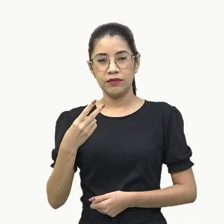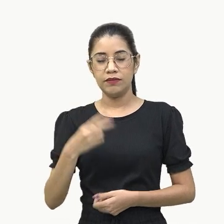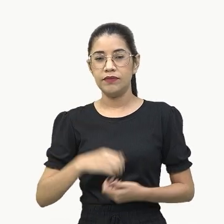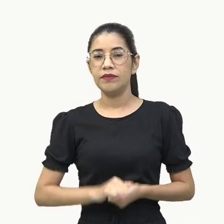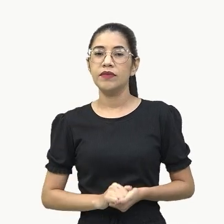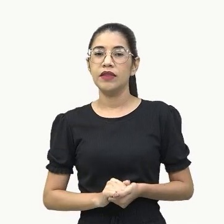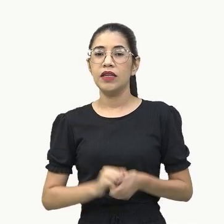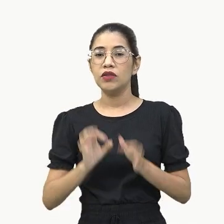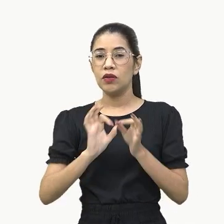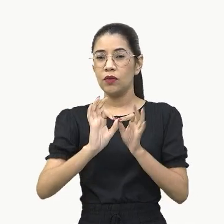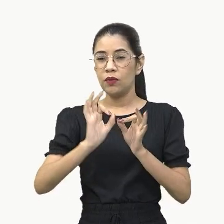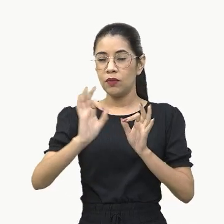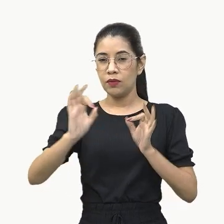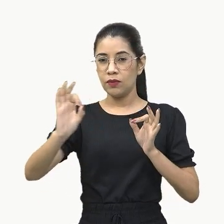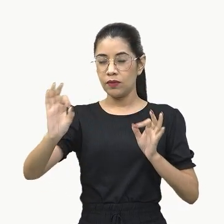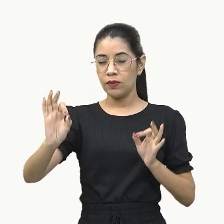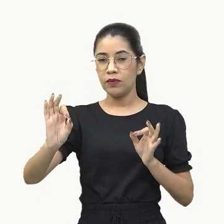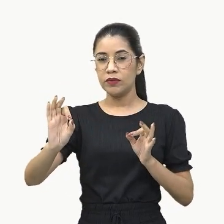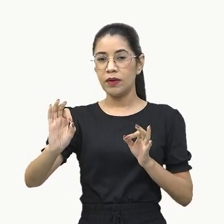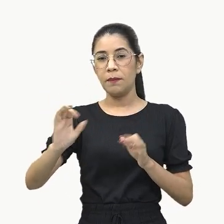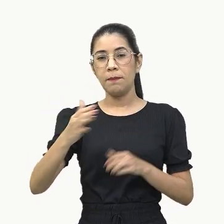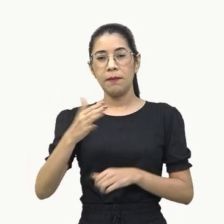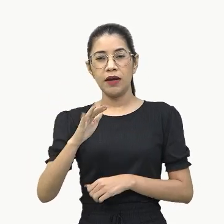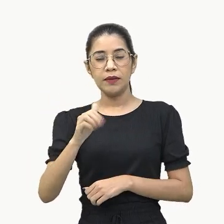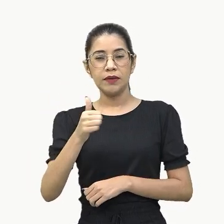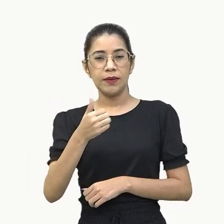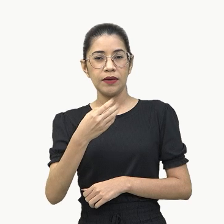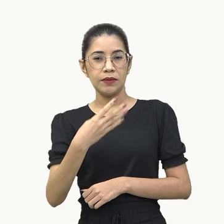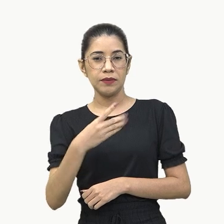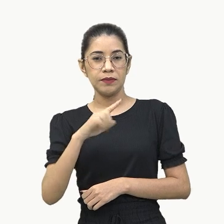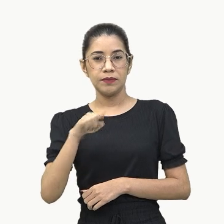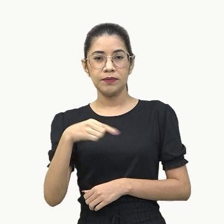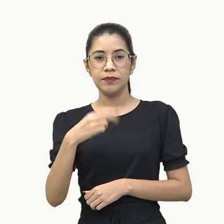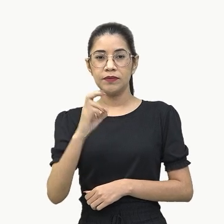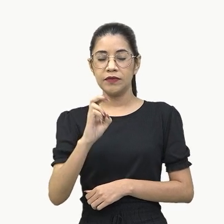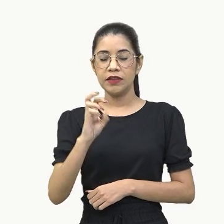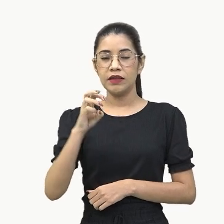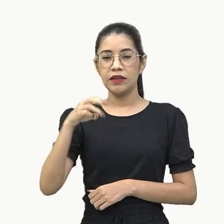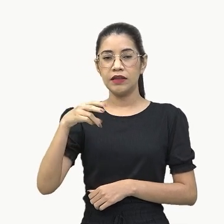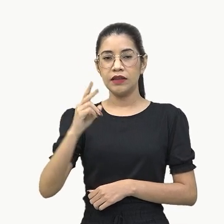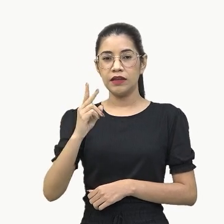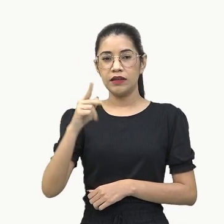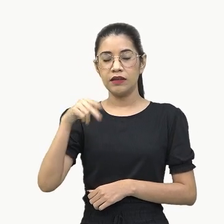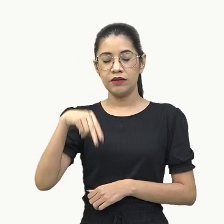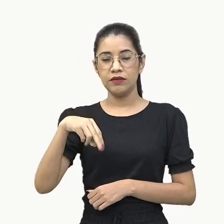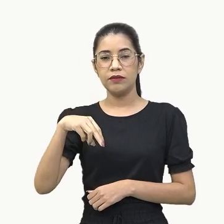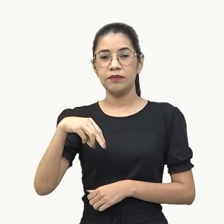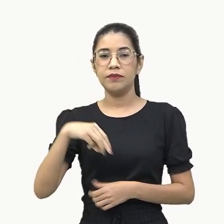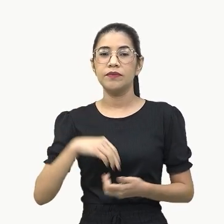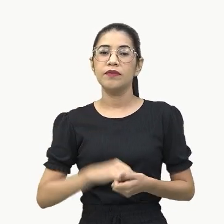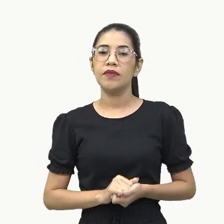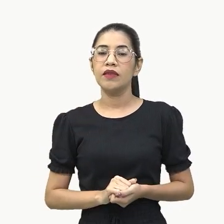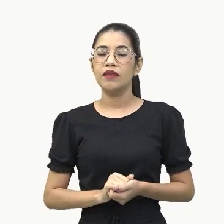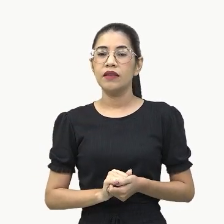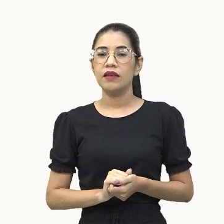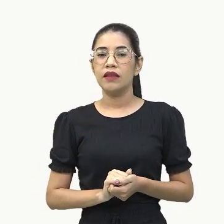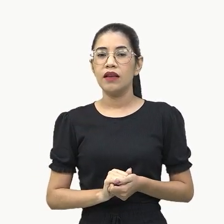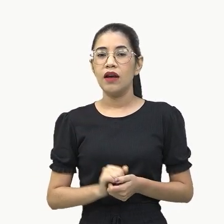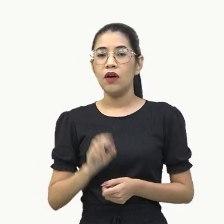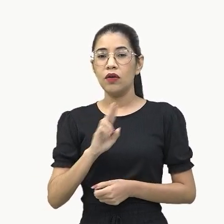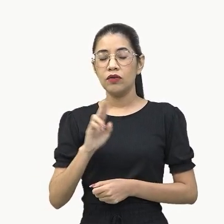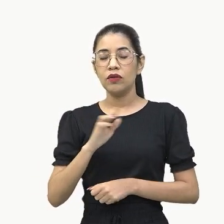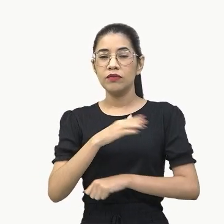extensão de aproximadamente 14,5 km conhecida como a estrada de